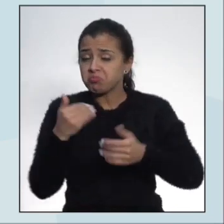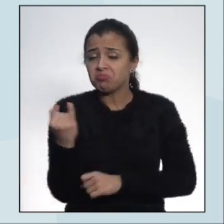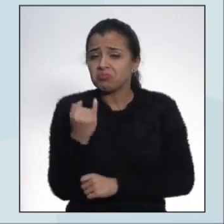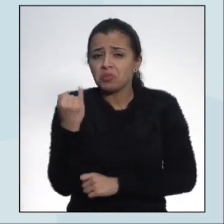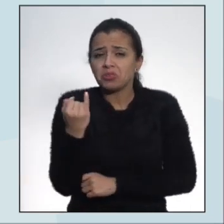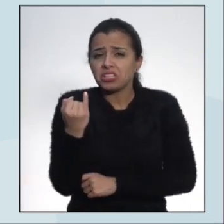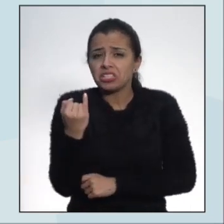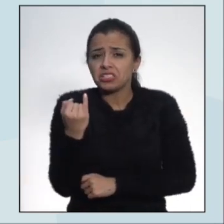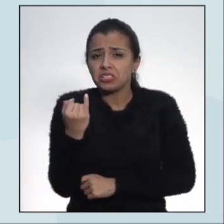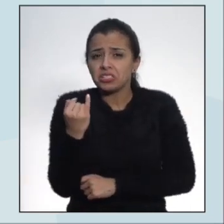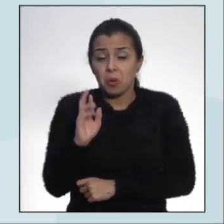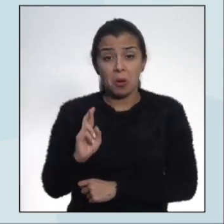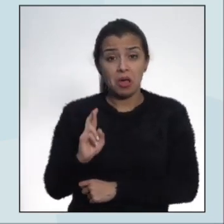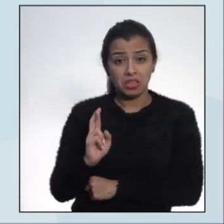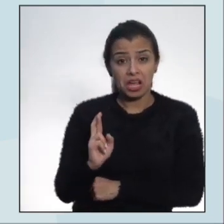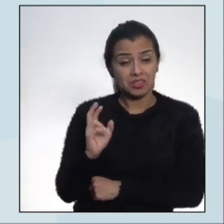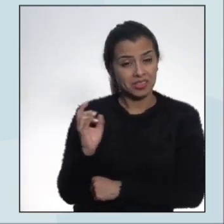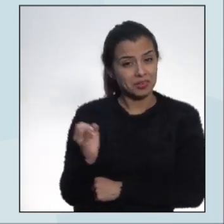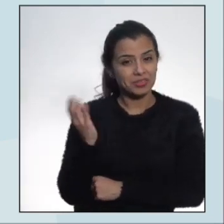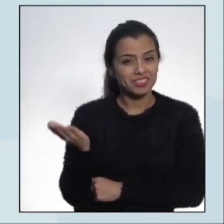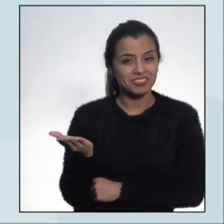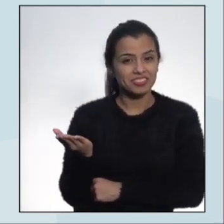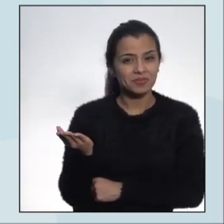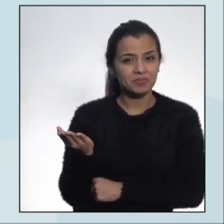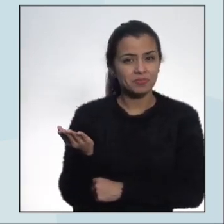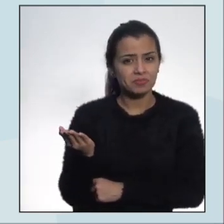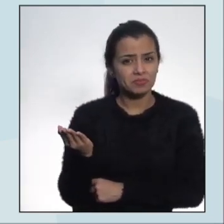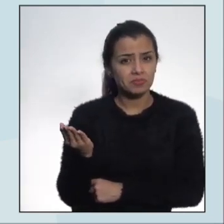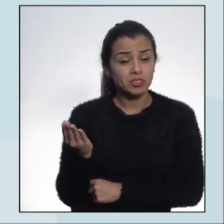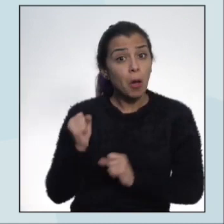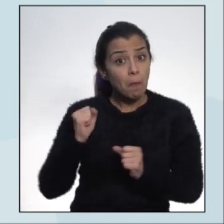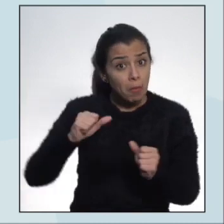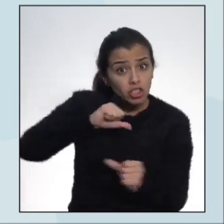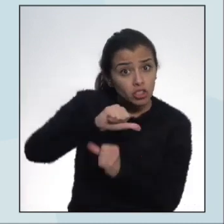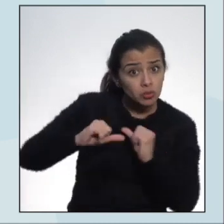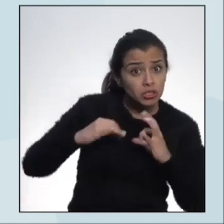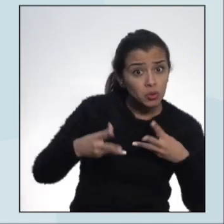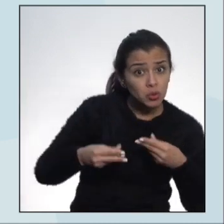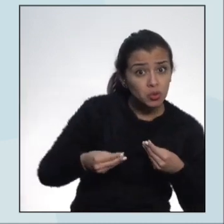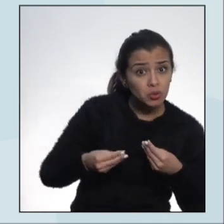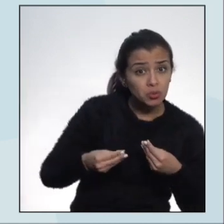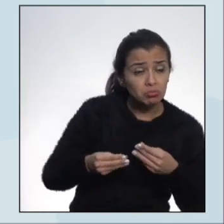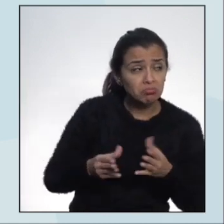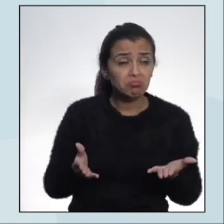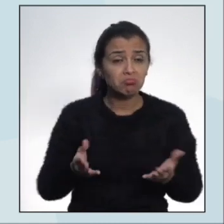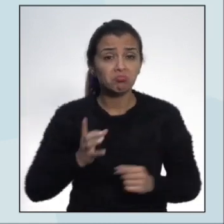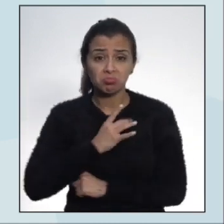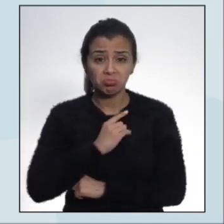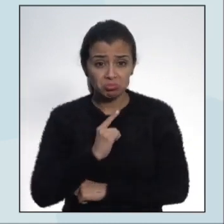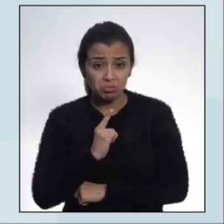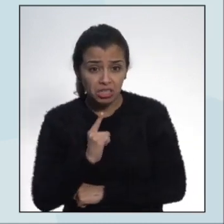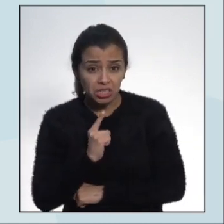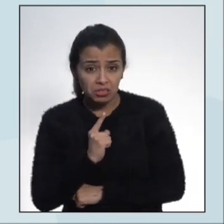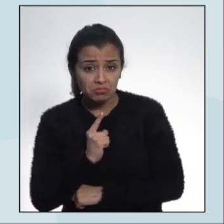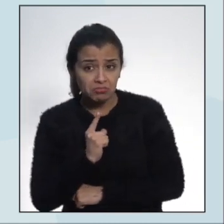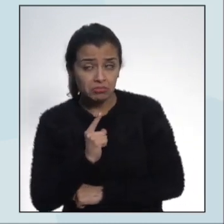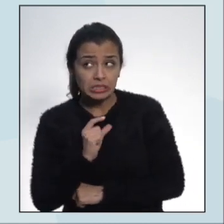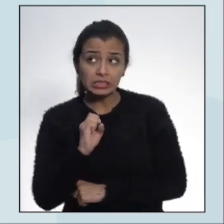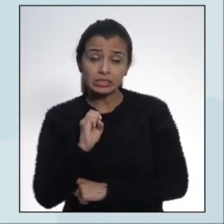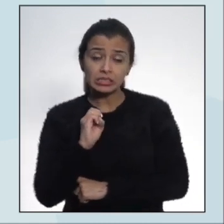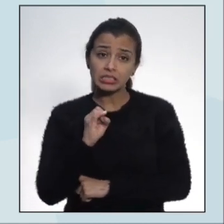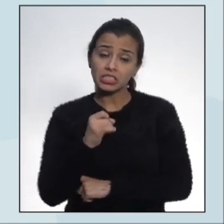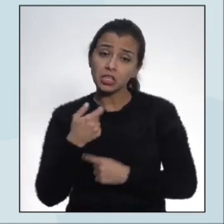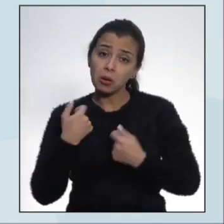Mas um dia pode tudo mudar. Que temo eu? Se em algum tempo tiver de responder pelos